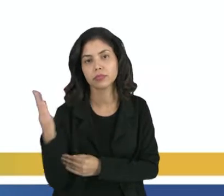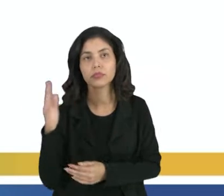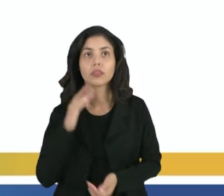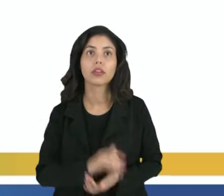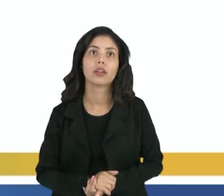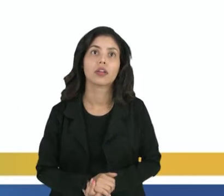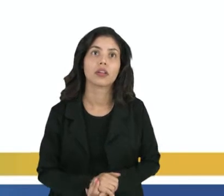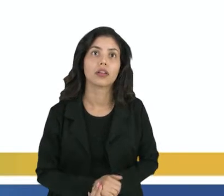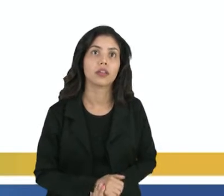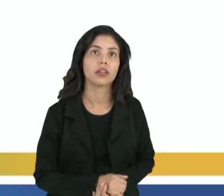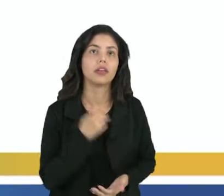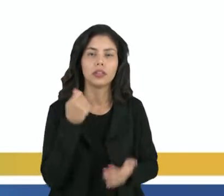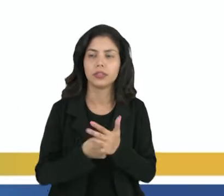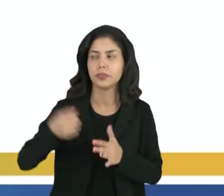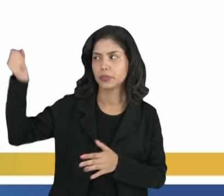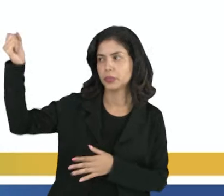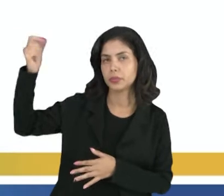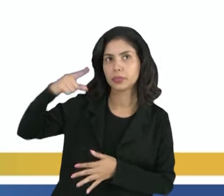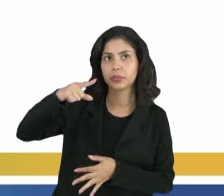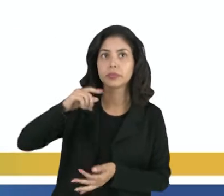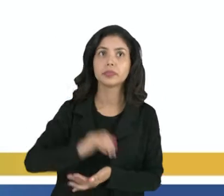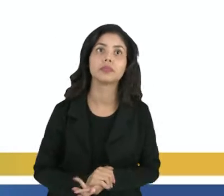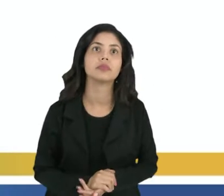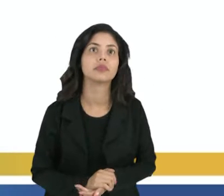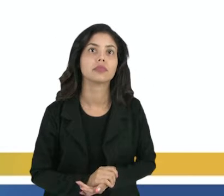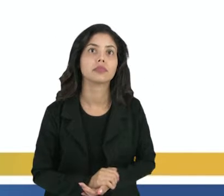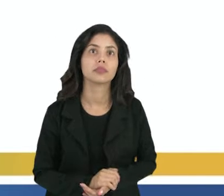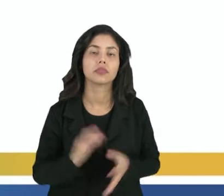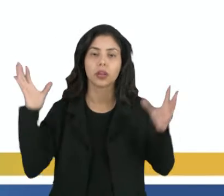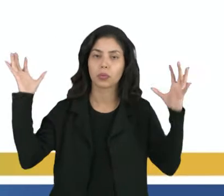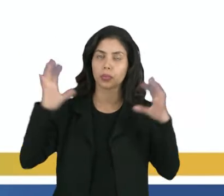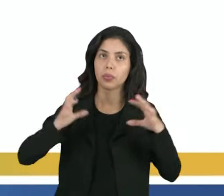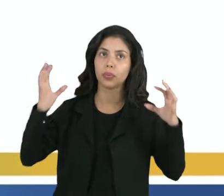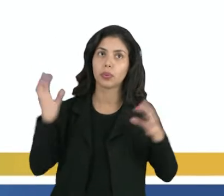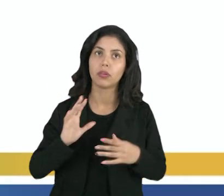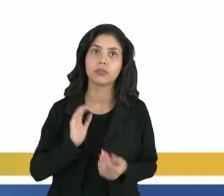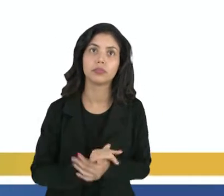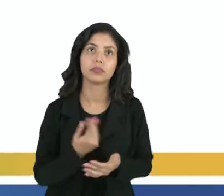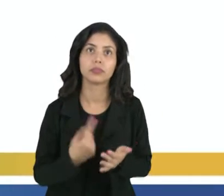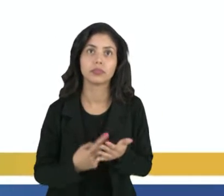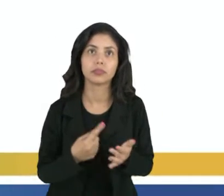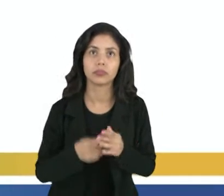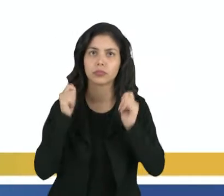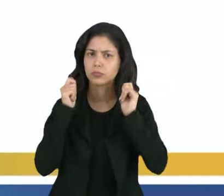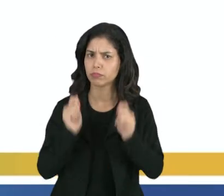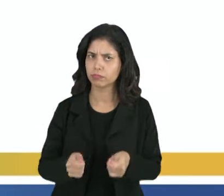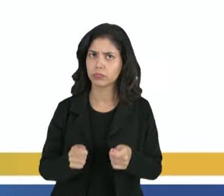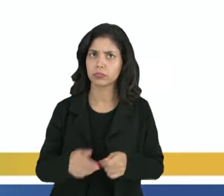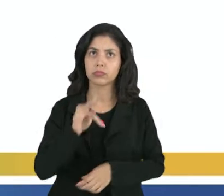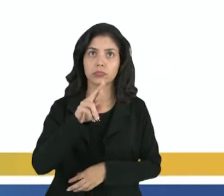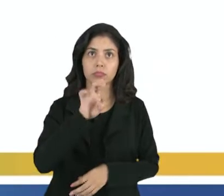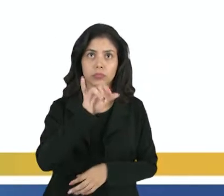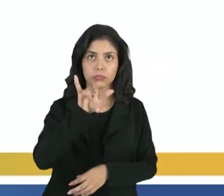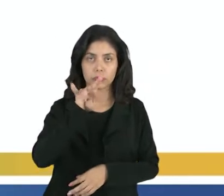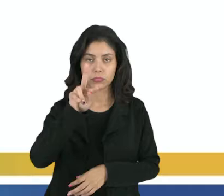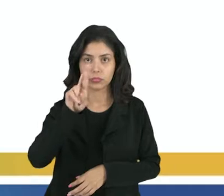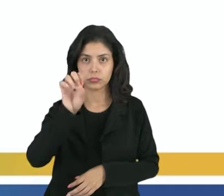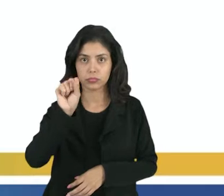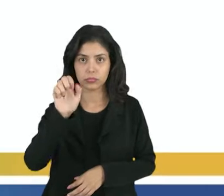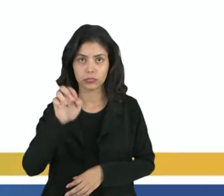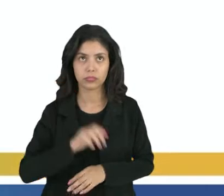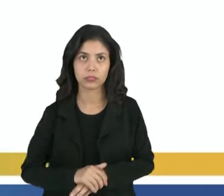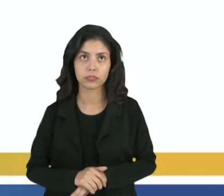paisagem: a intensidade de luz, regime de chuvas e condições obrigatórias